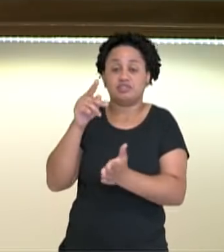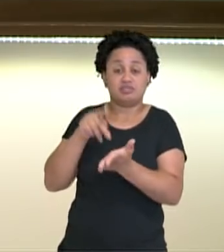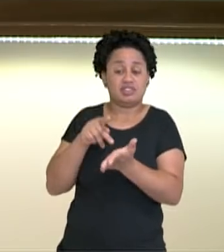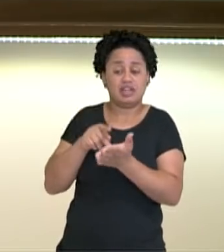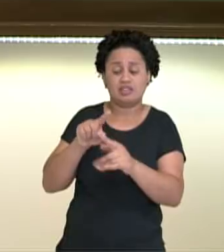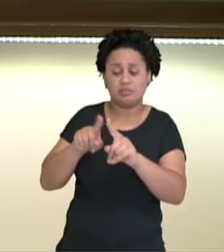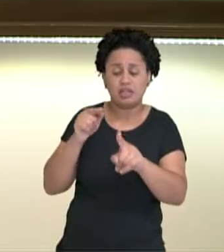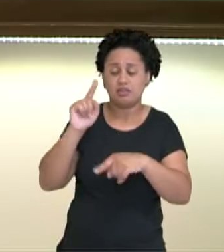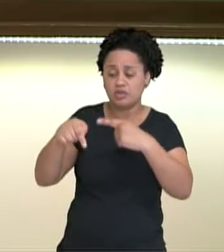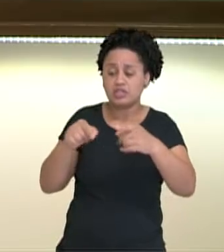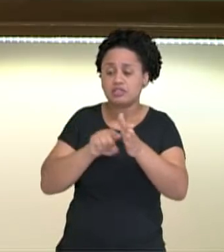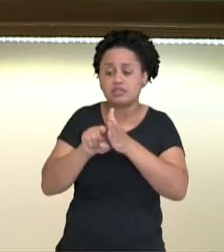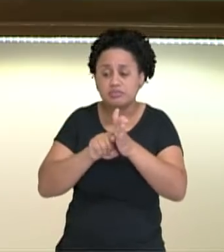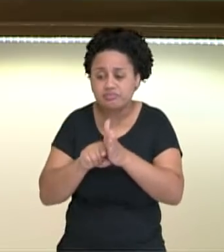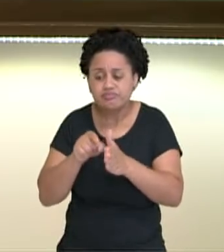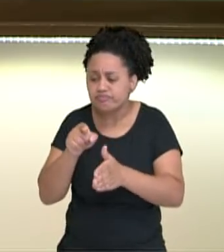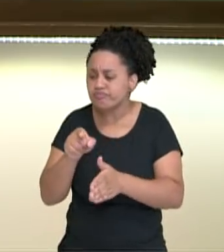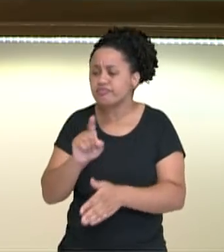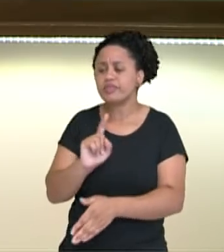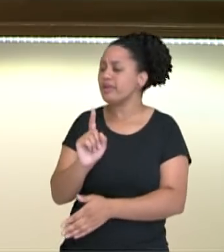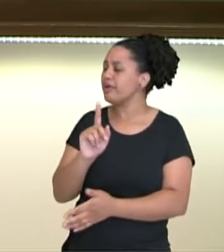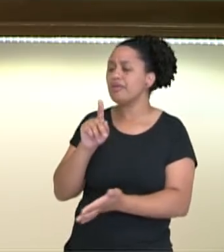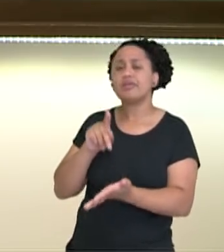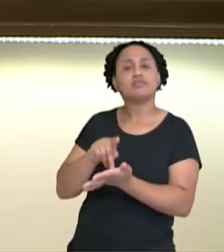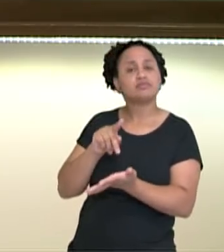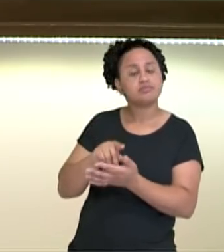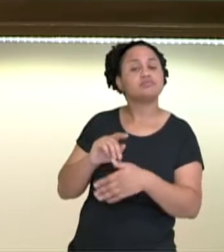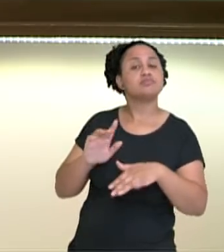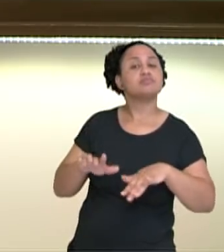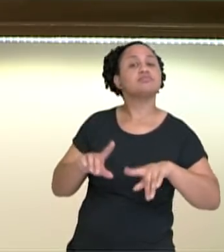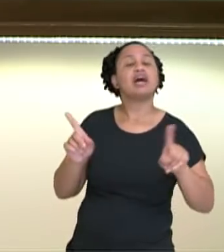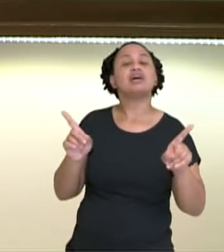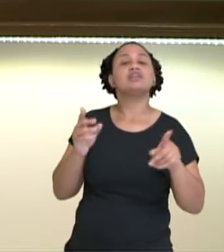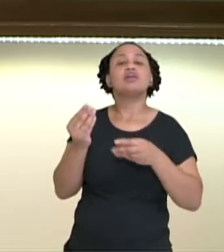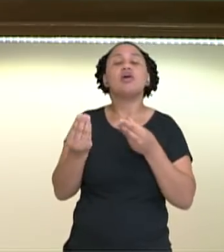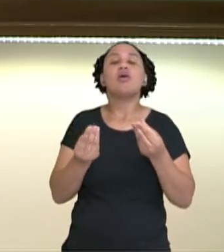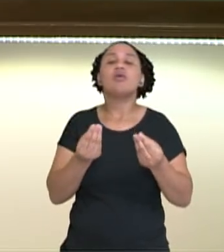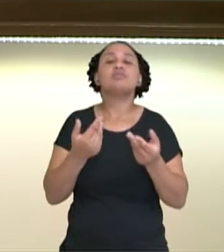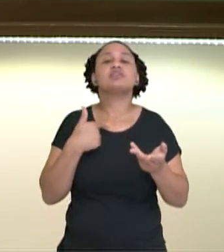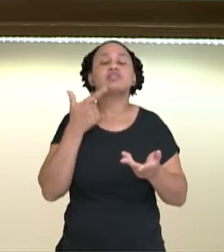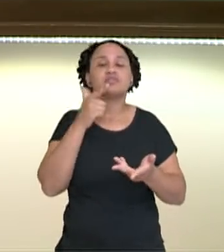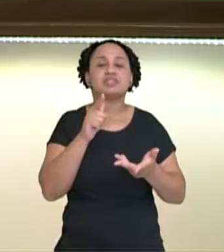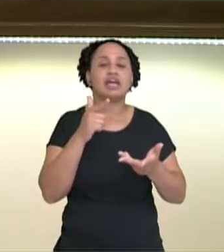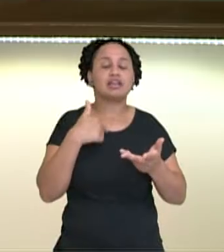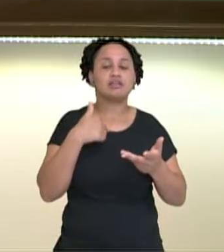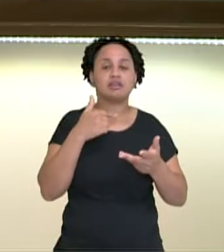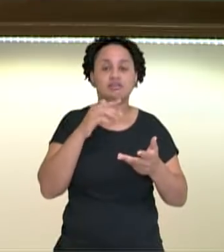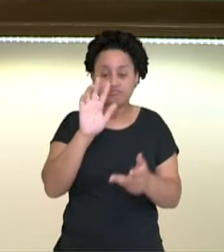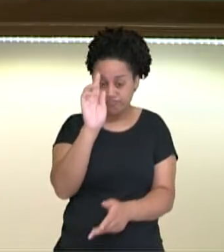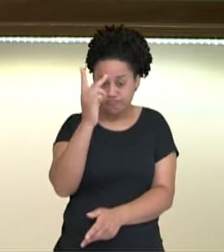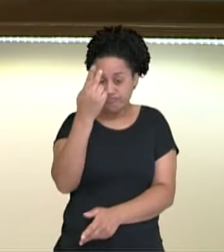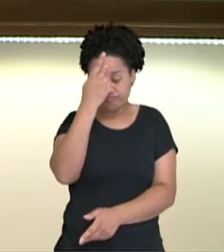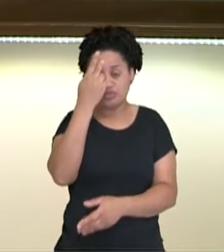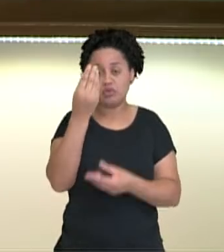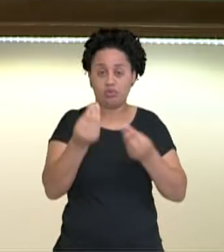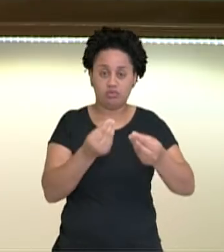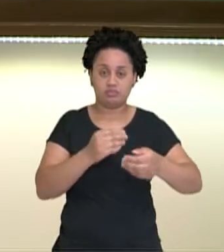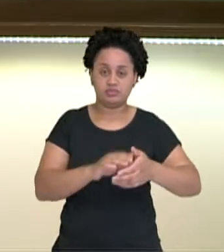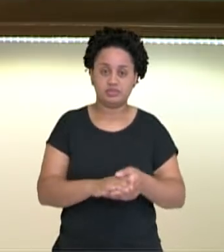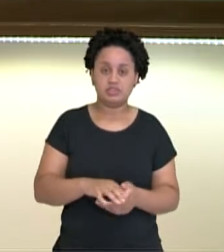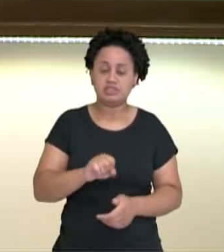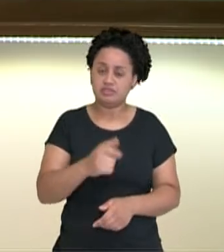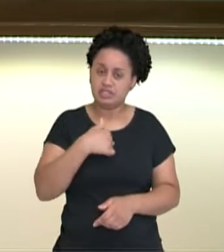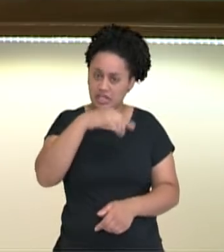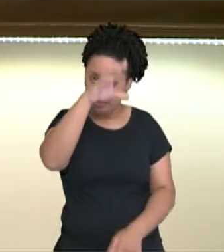são verdades, né? Entretanto, como é que você desconstrói alguma questão? Você desconstrói quando você tem algum conhecimento